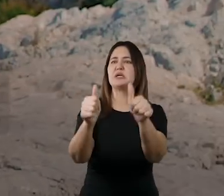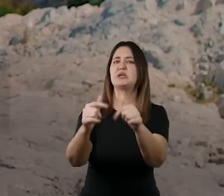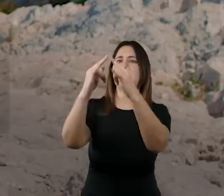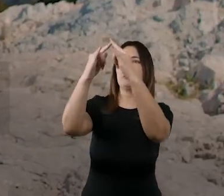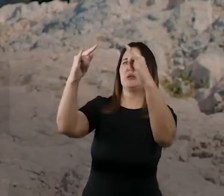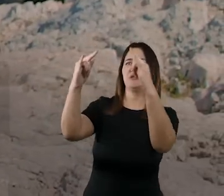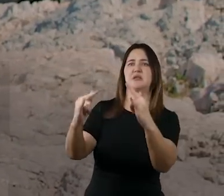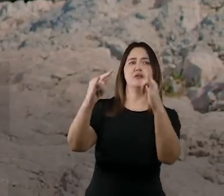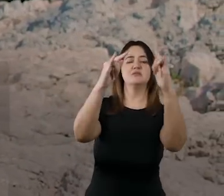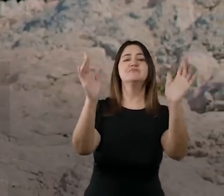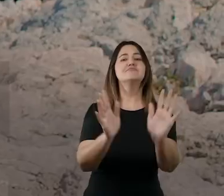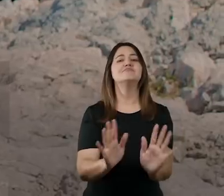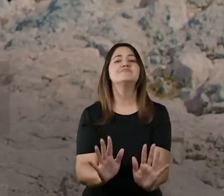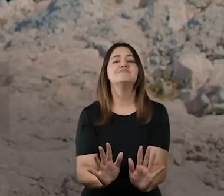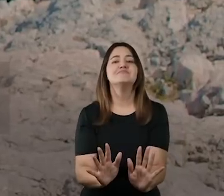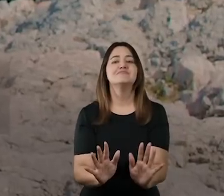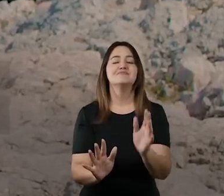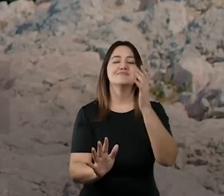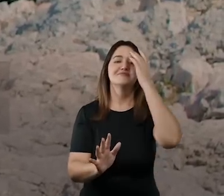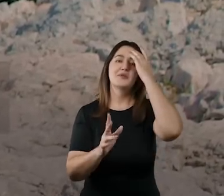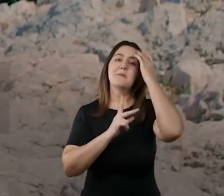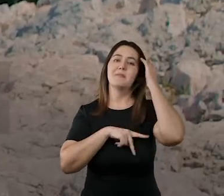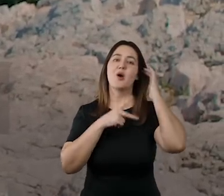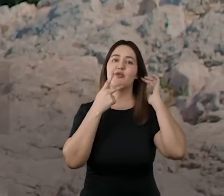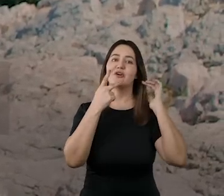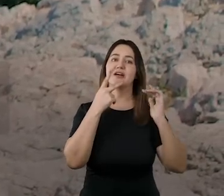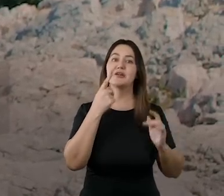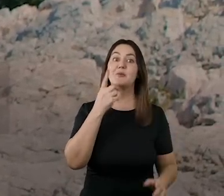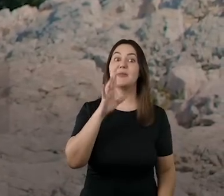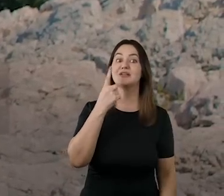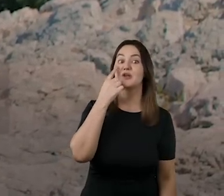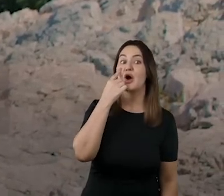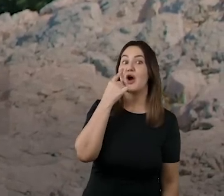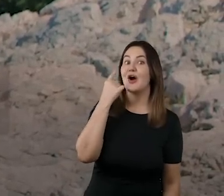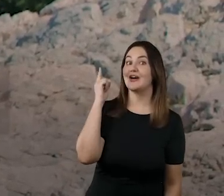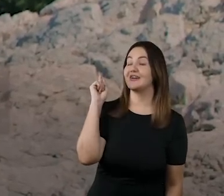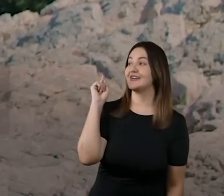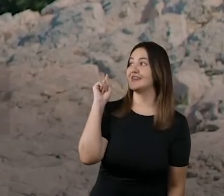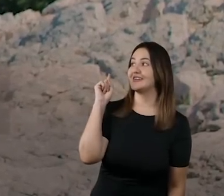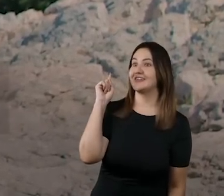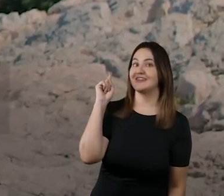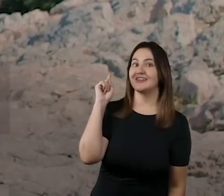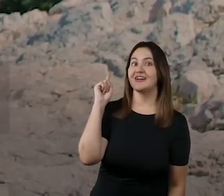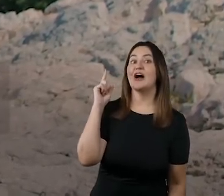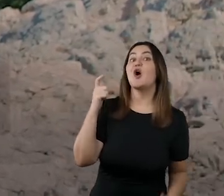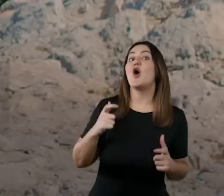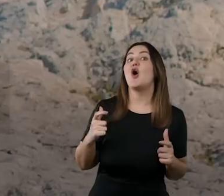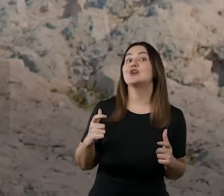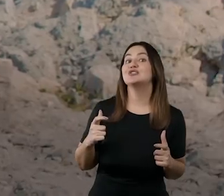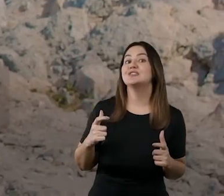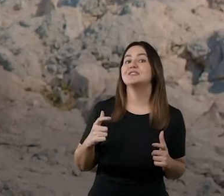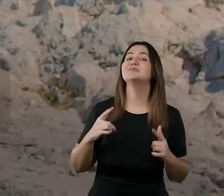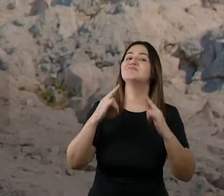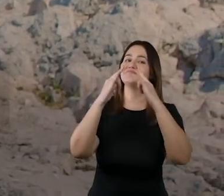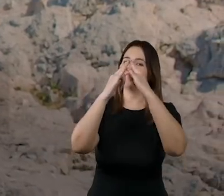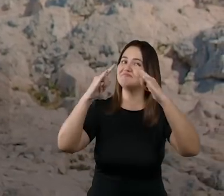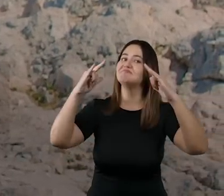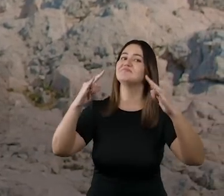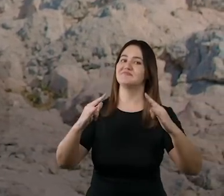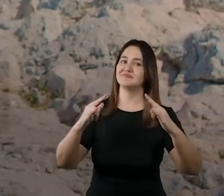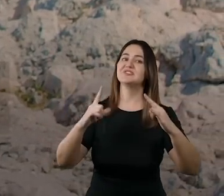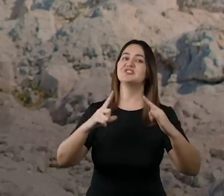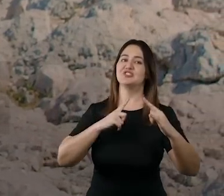de alguma coisa. Eu imagino Paulo falando isso daqui de cima e apontando para a Acrópole, justamente